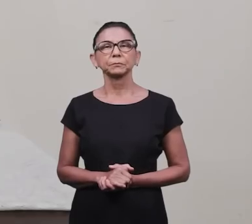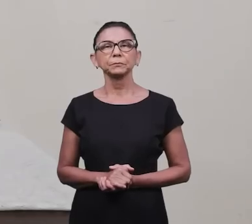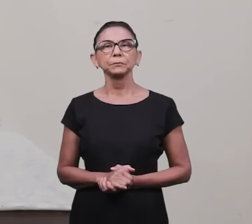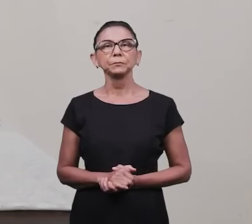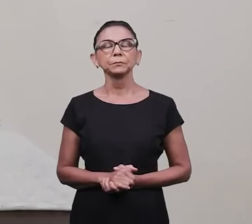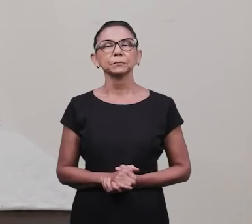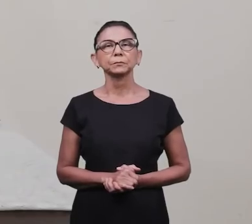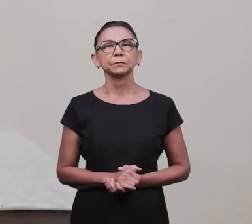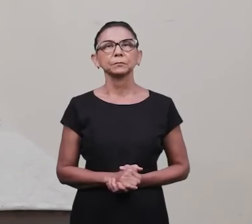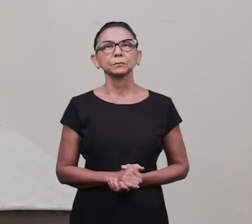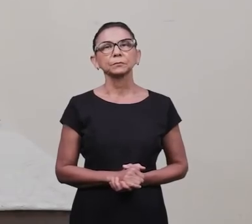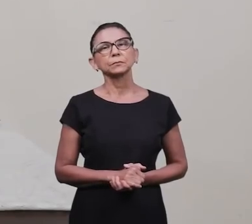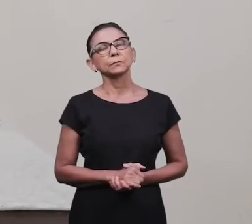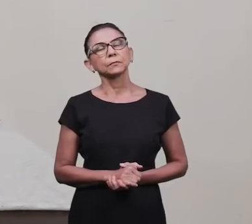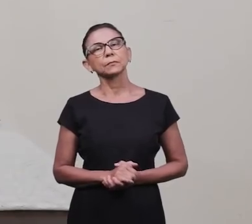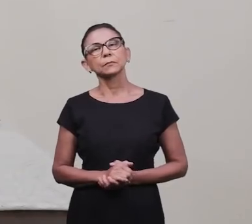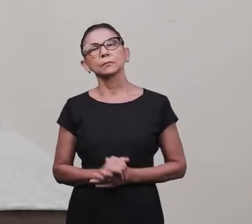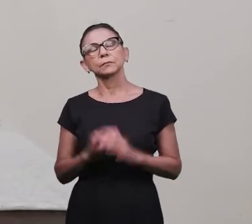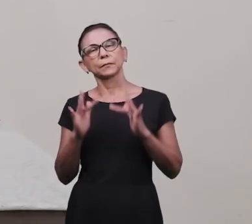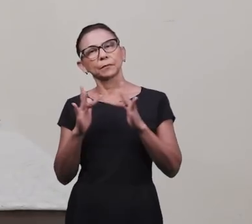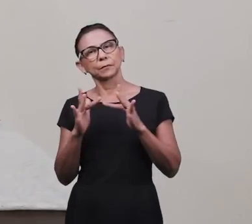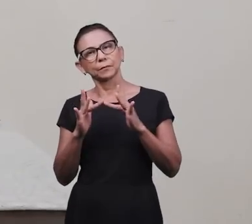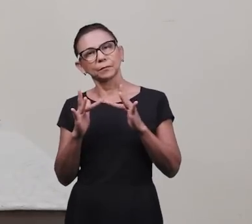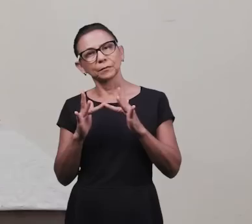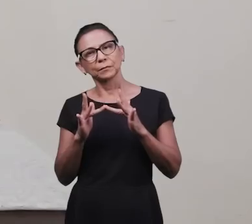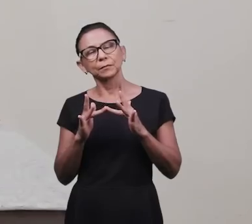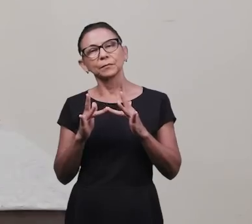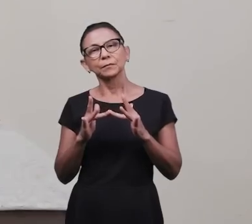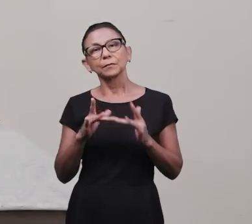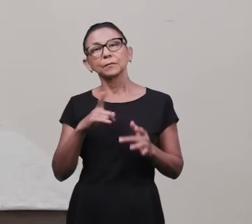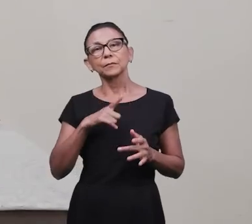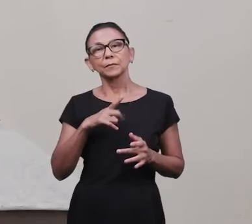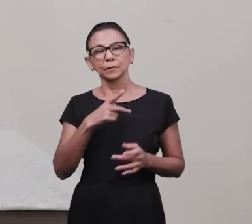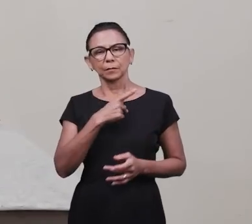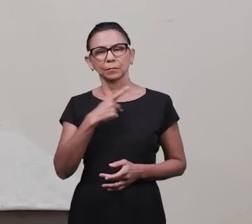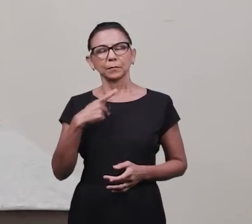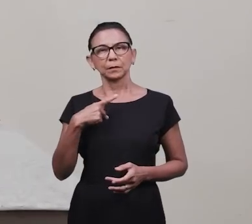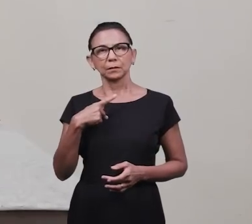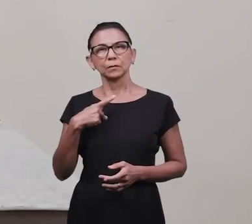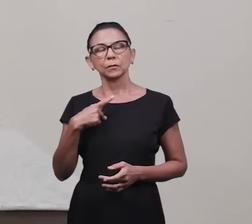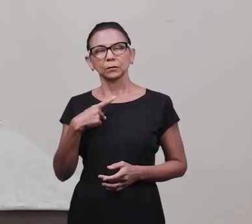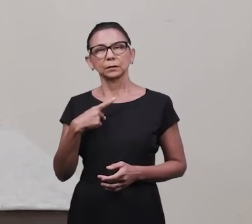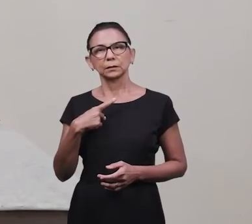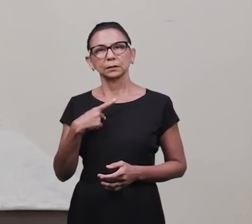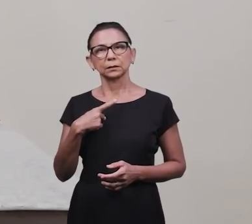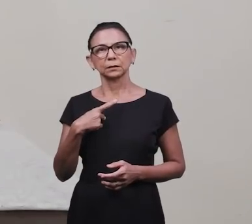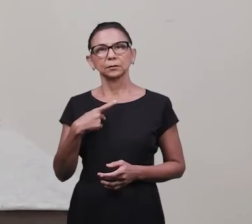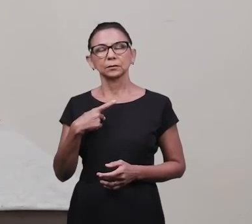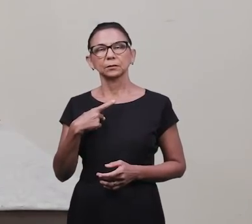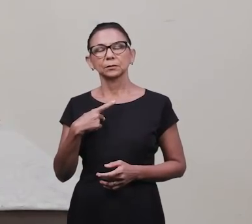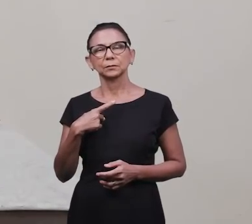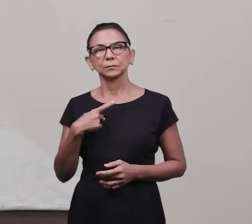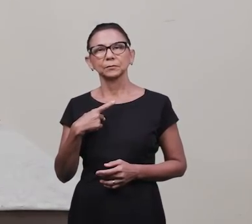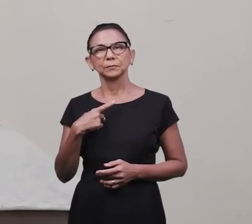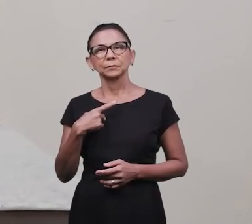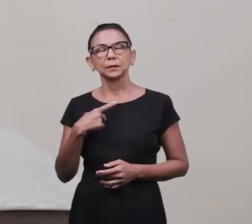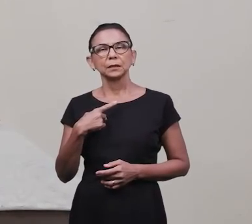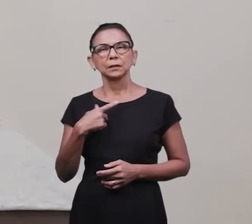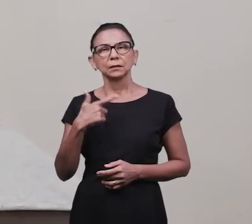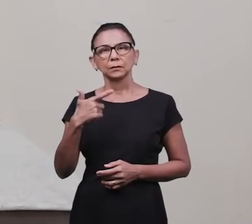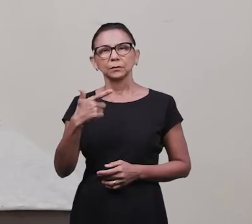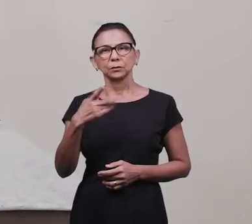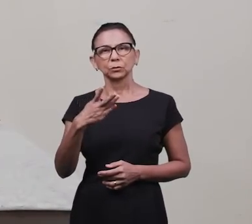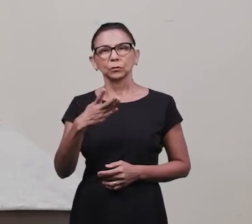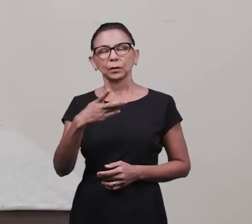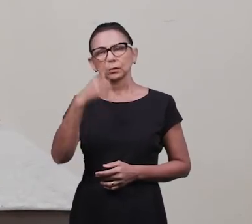0800 70 73 076, para que você possa entrar em contato. Um de nossos pastores estará te atendendo